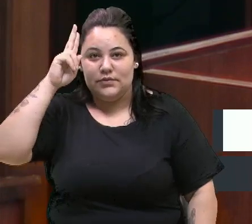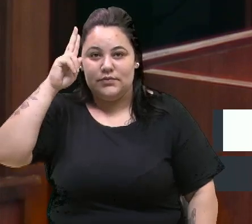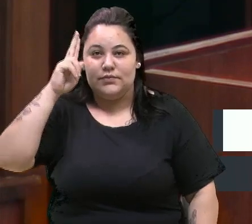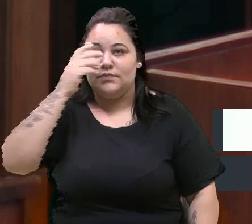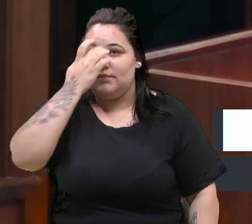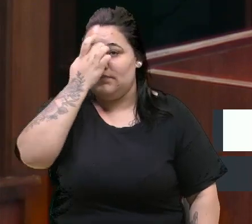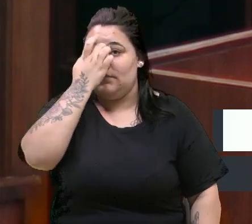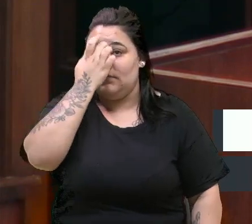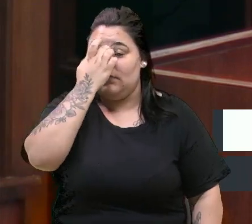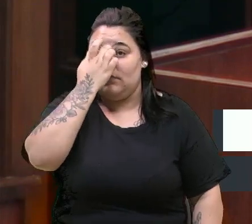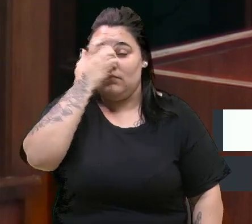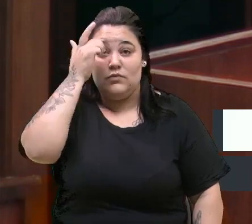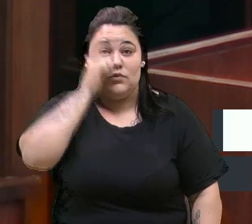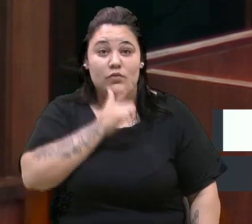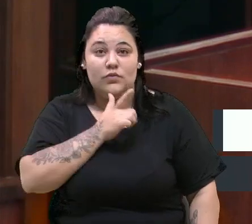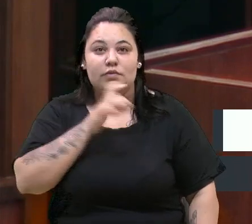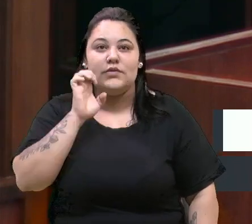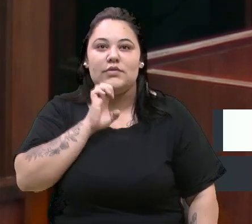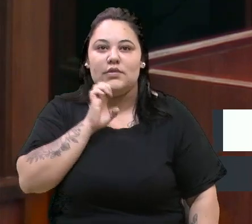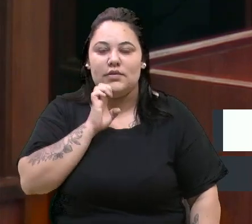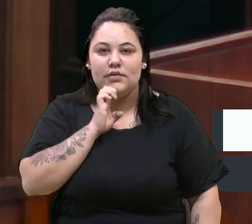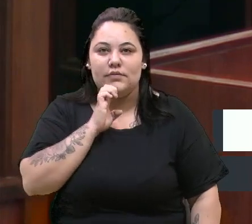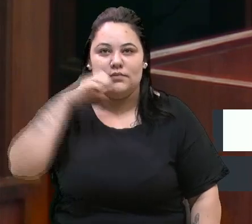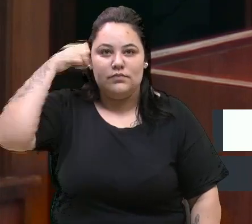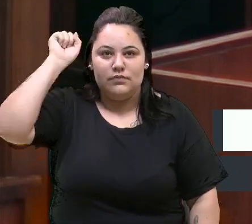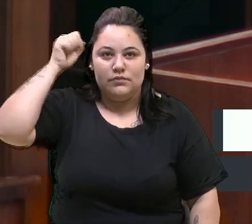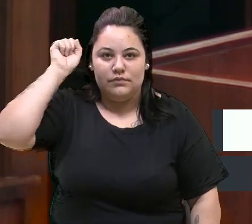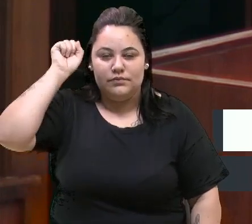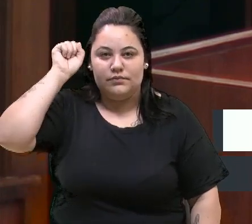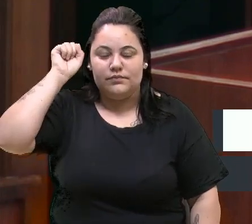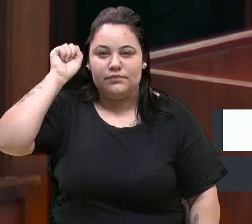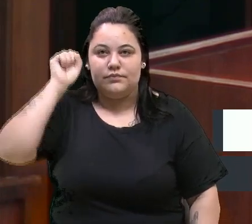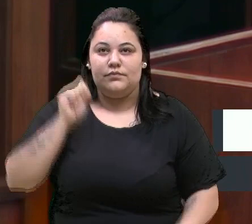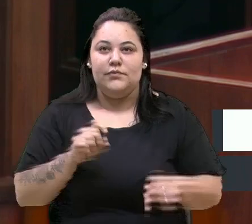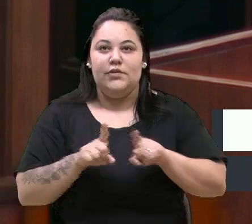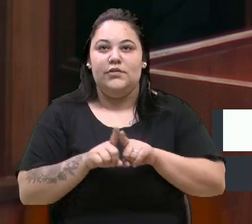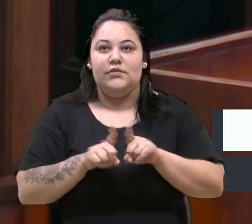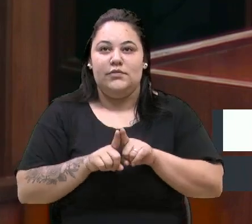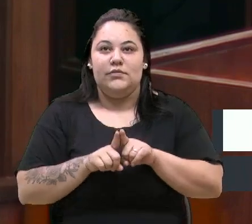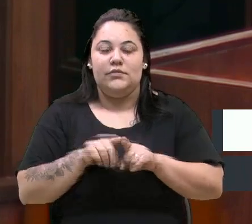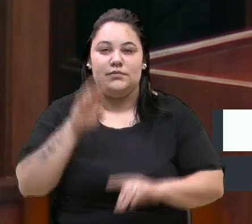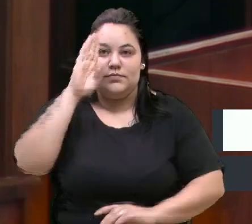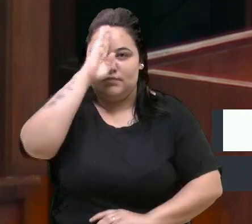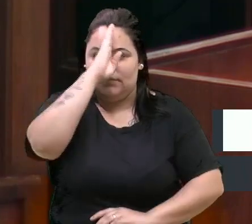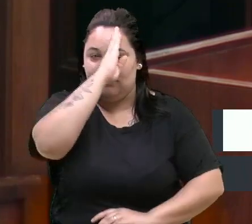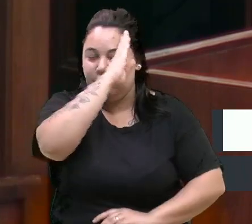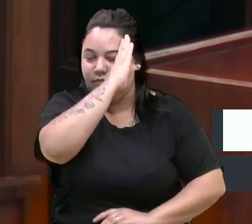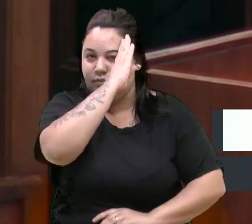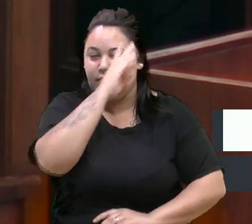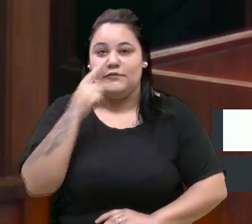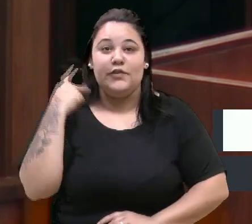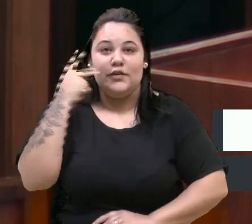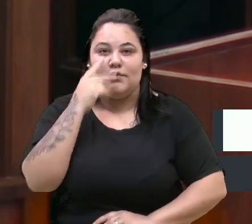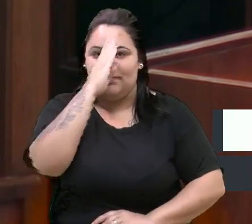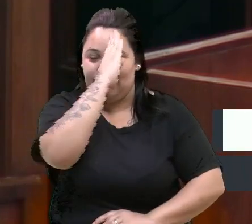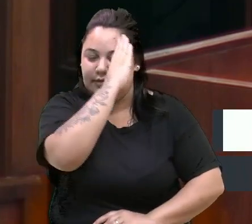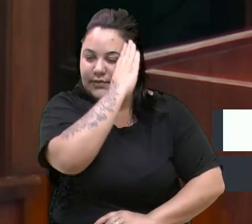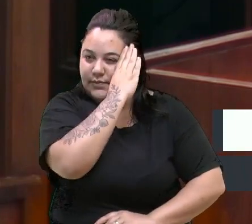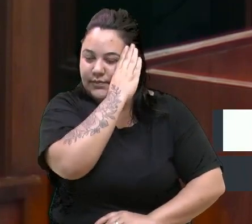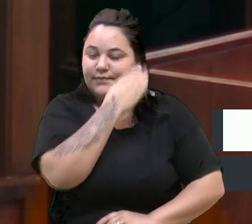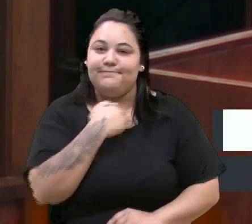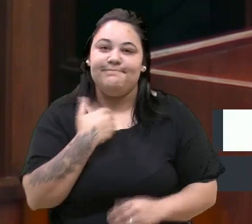Lucas Carinato, a Estela, o Clóvis e o Bressan, vereador Bressan.